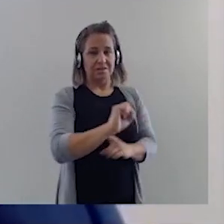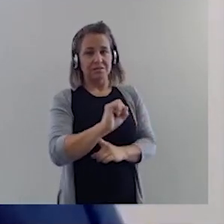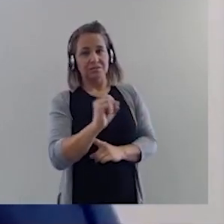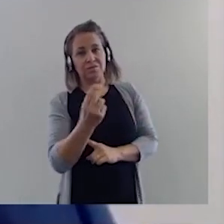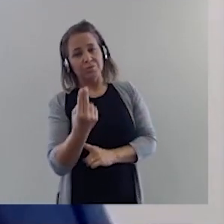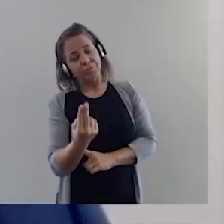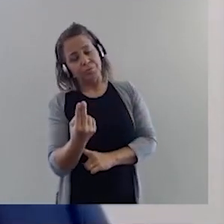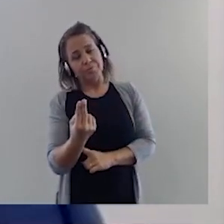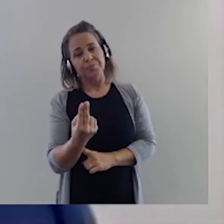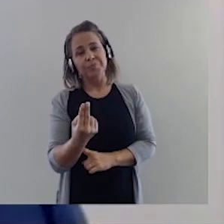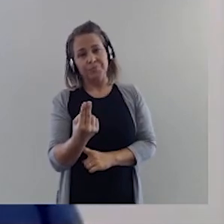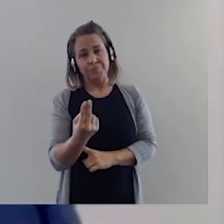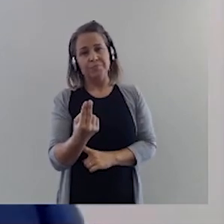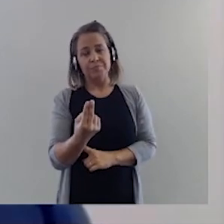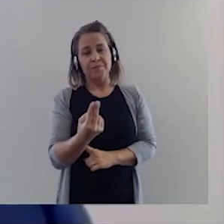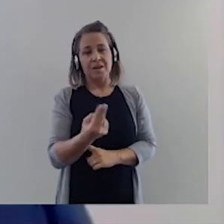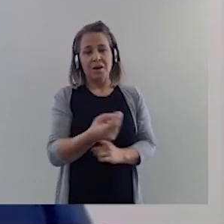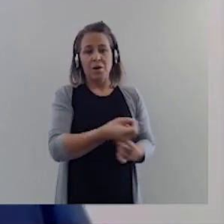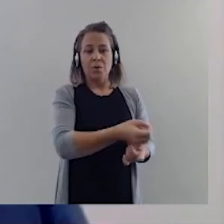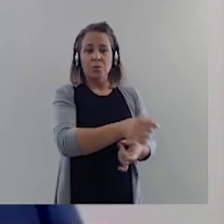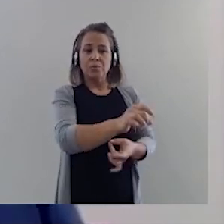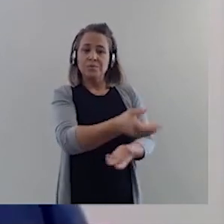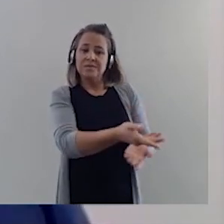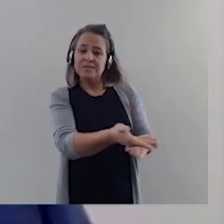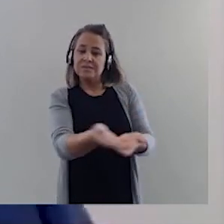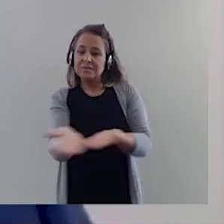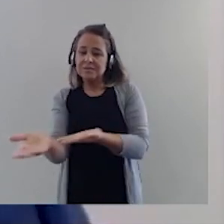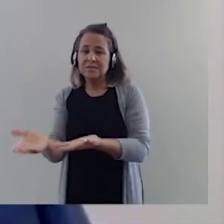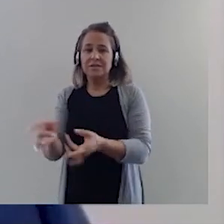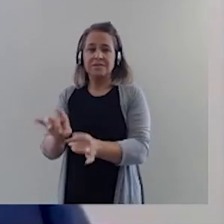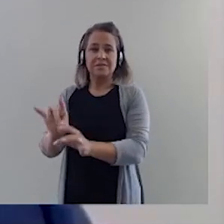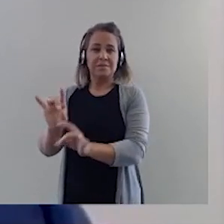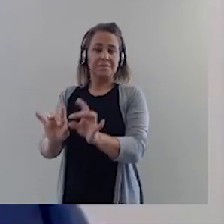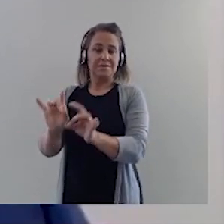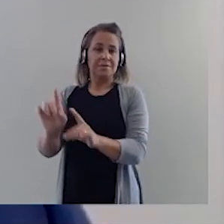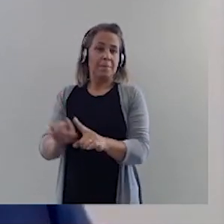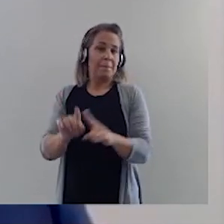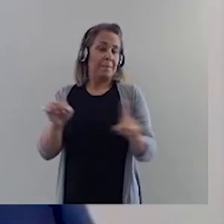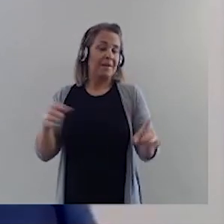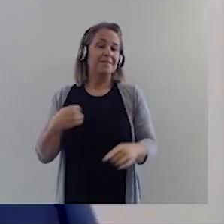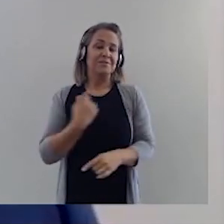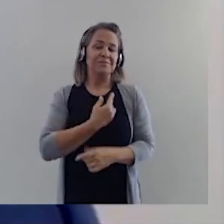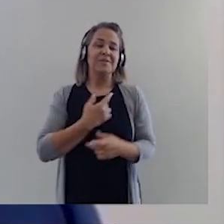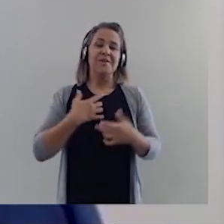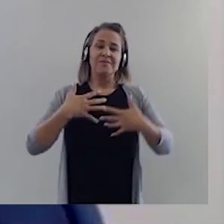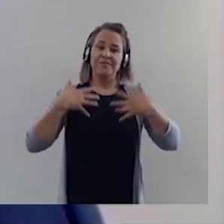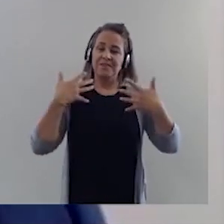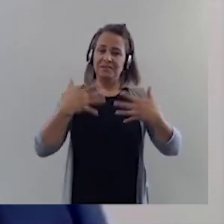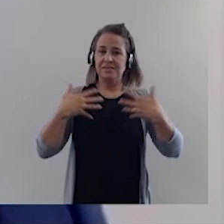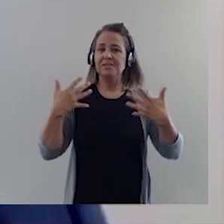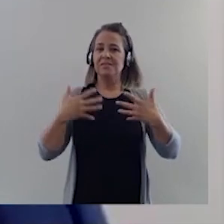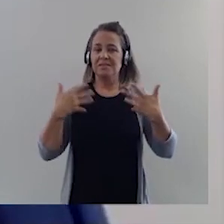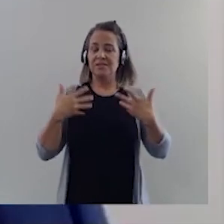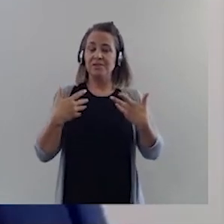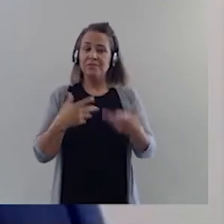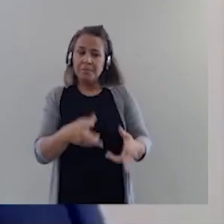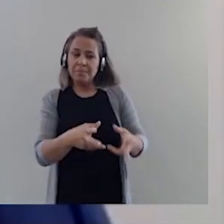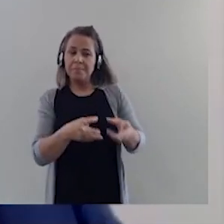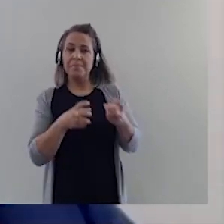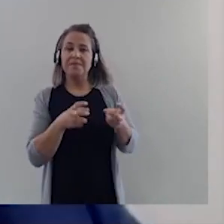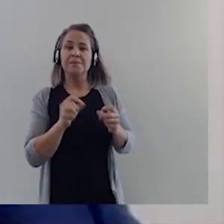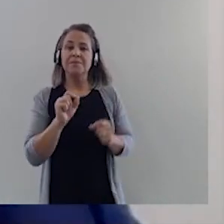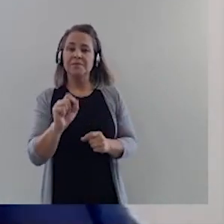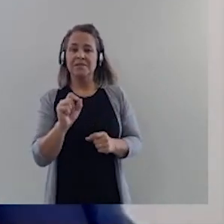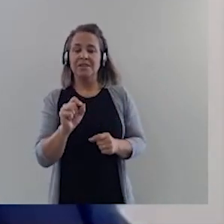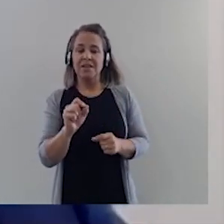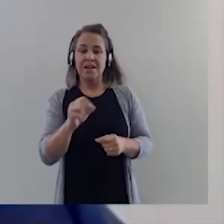seja para os segmentos específicos. Mas o que me deixou contente, sabe, presidente Fabrício, foi verificar